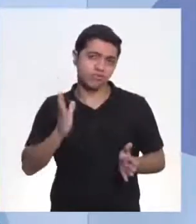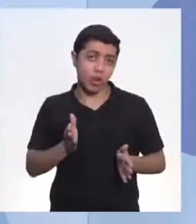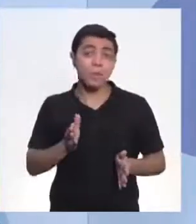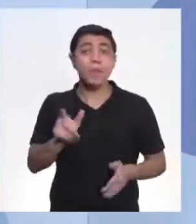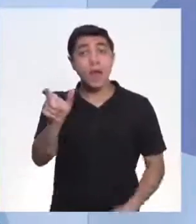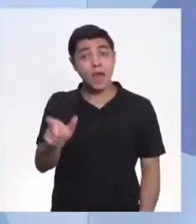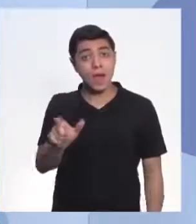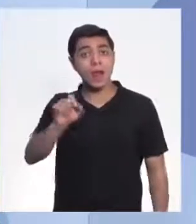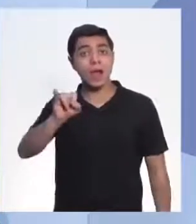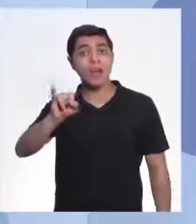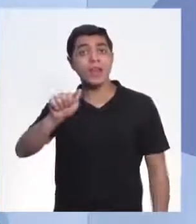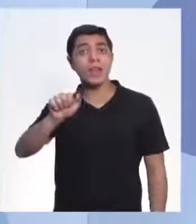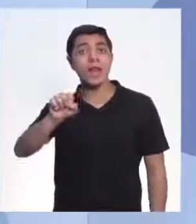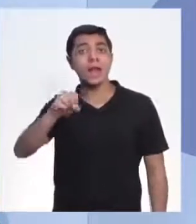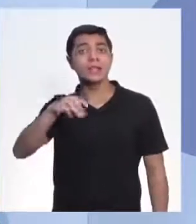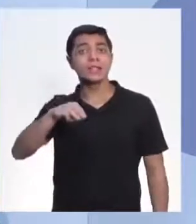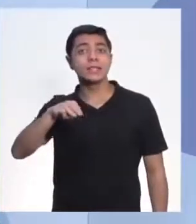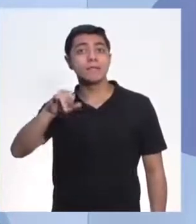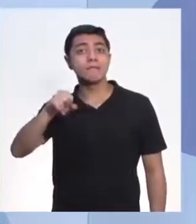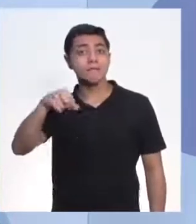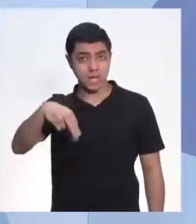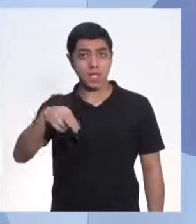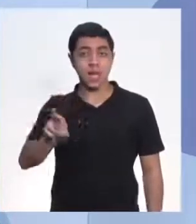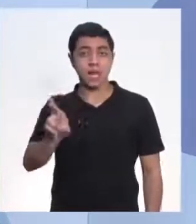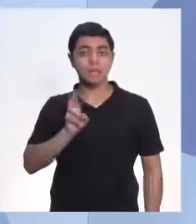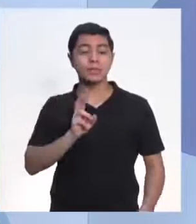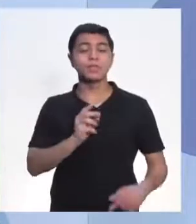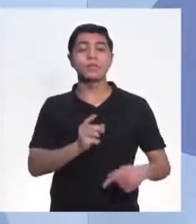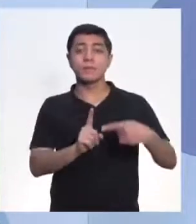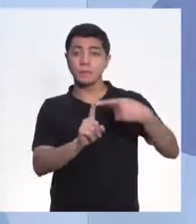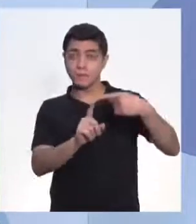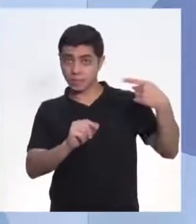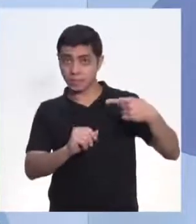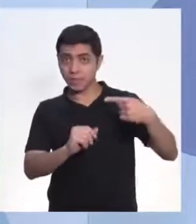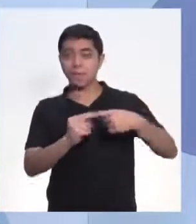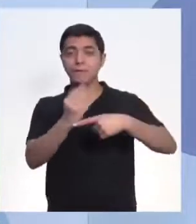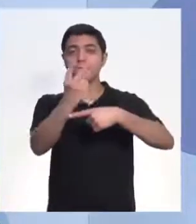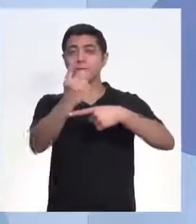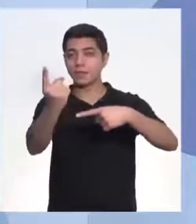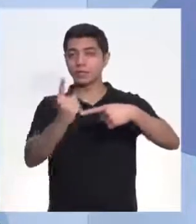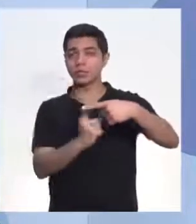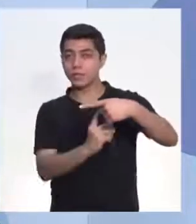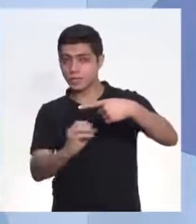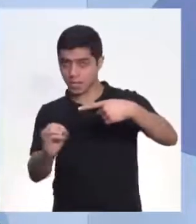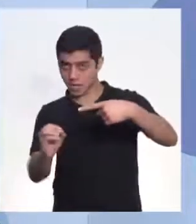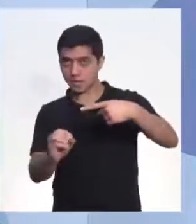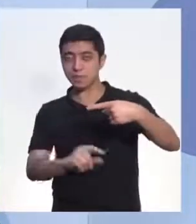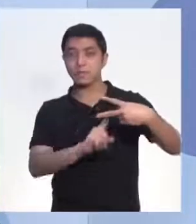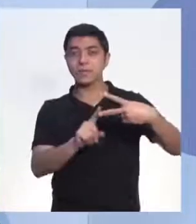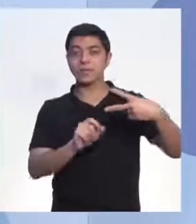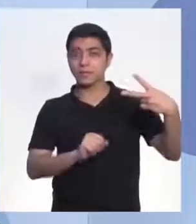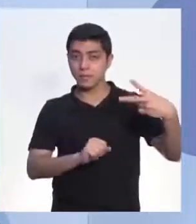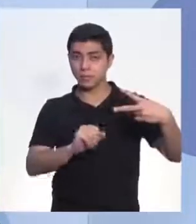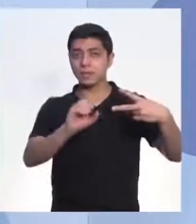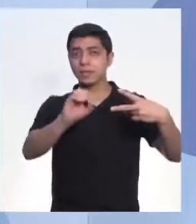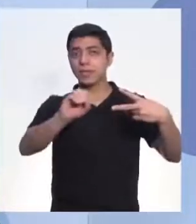colocou 21 sobre 100, 21 centésimos, 0,21, 21 centésimos, né?